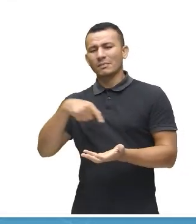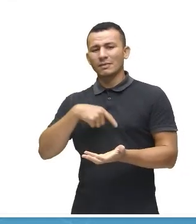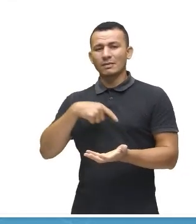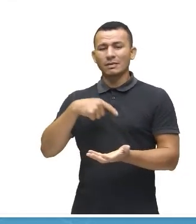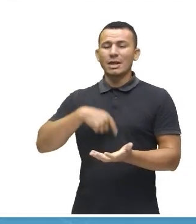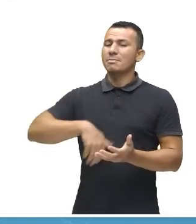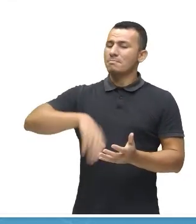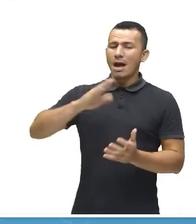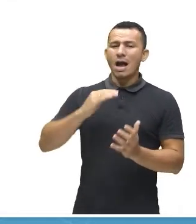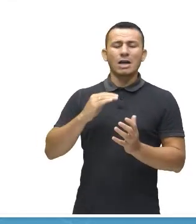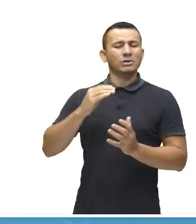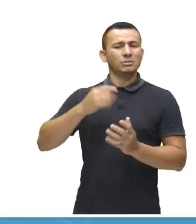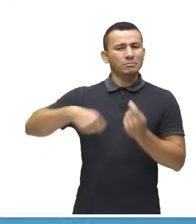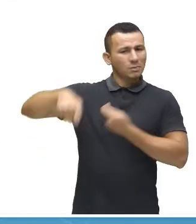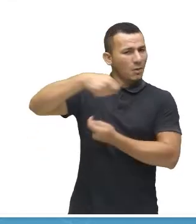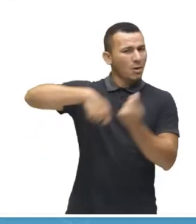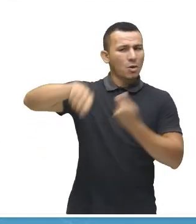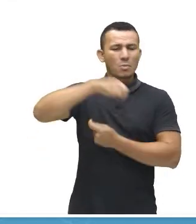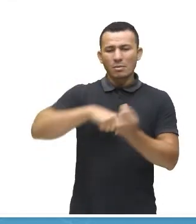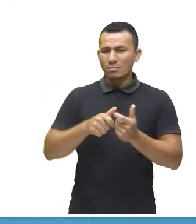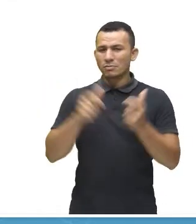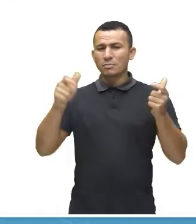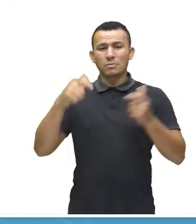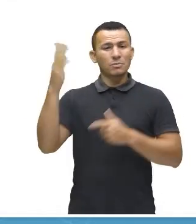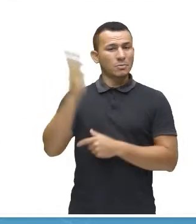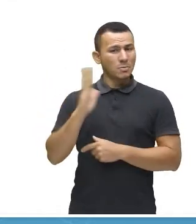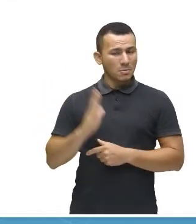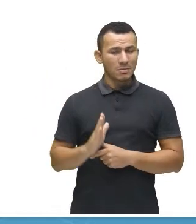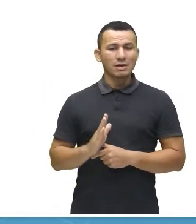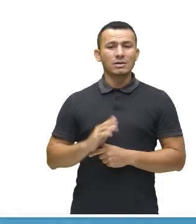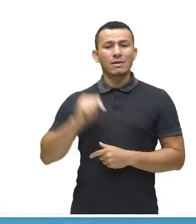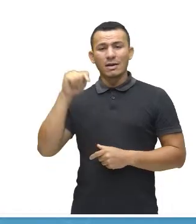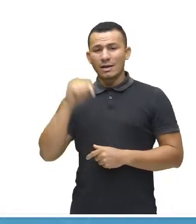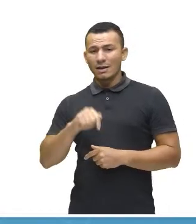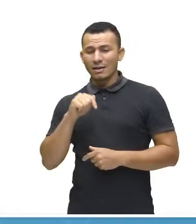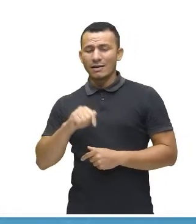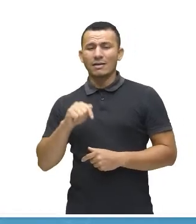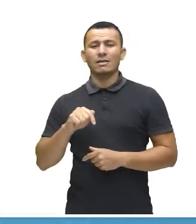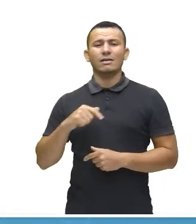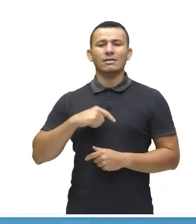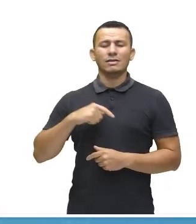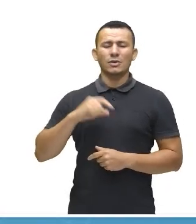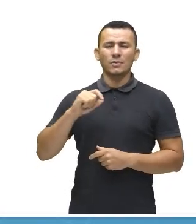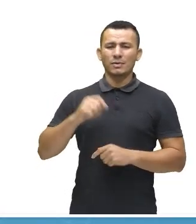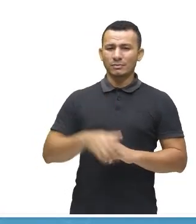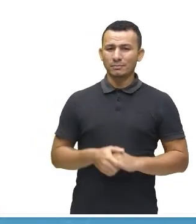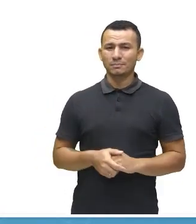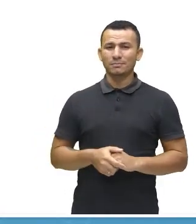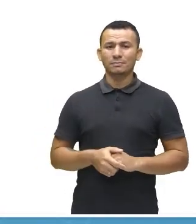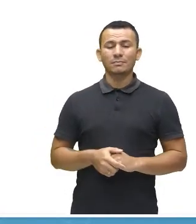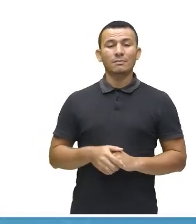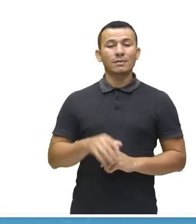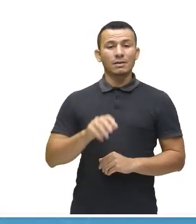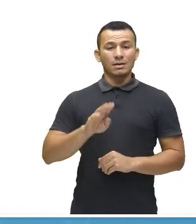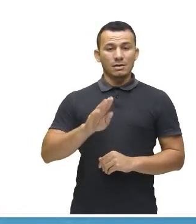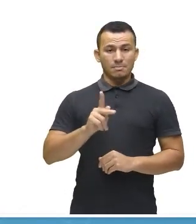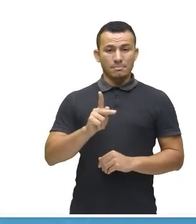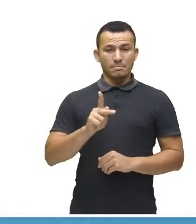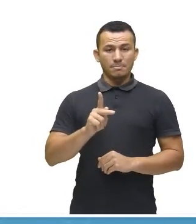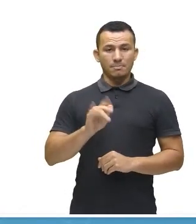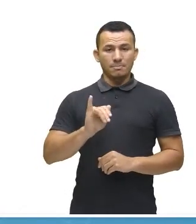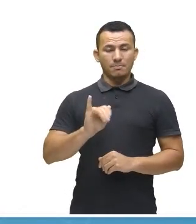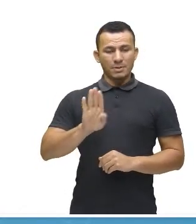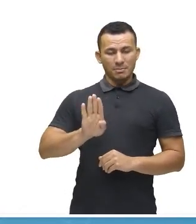mais desenvolvida economicamente do Brasil, é responsável por um número muito alto do PIB, que é o